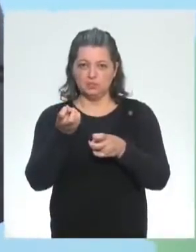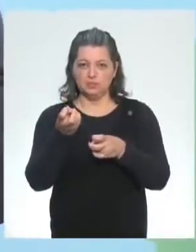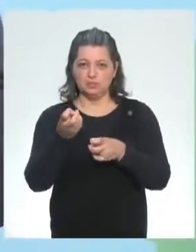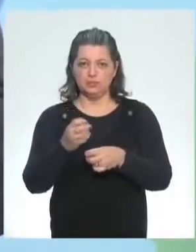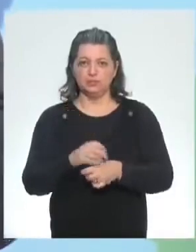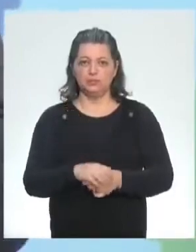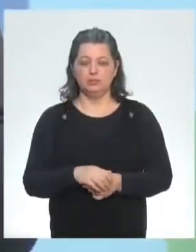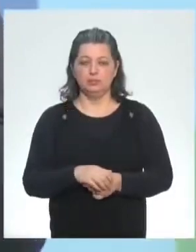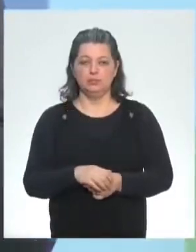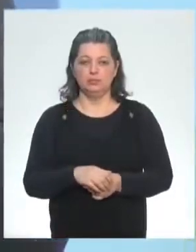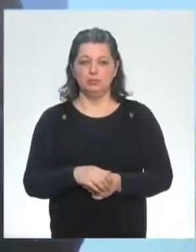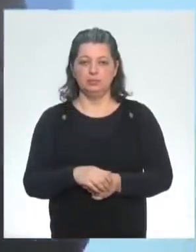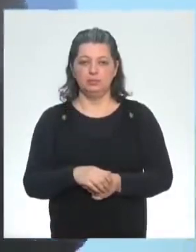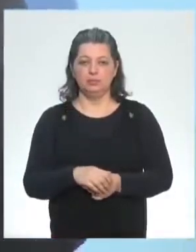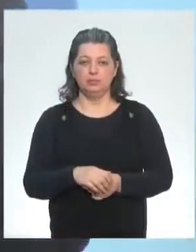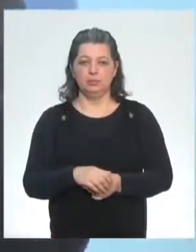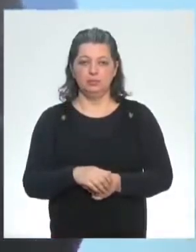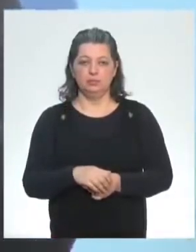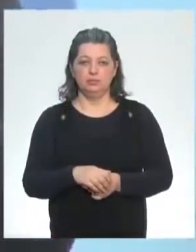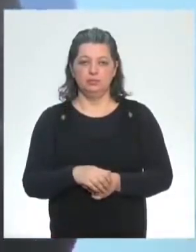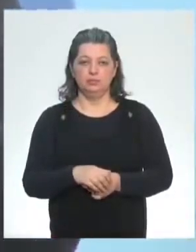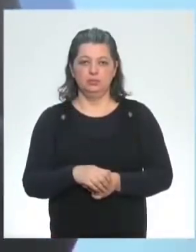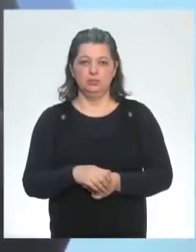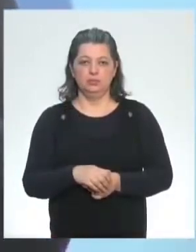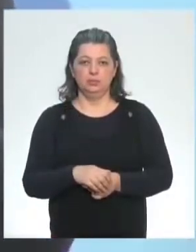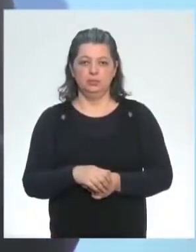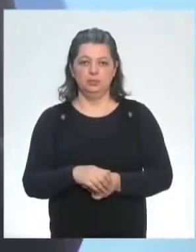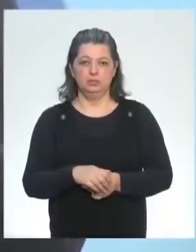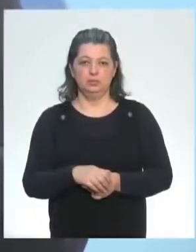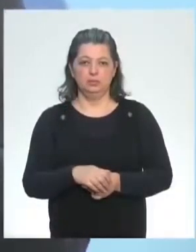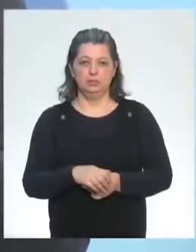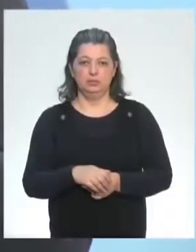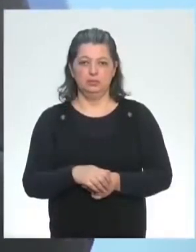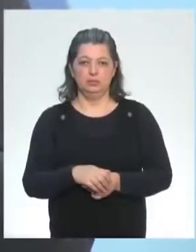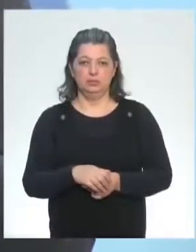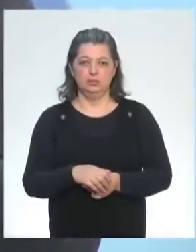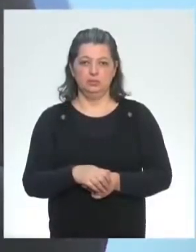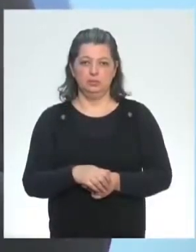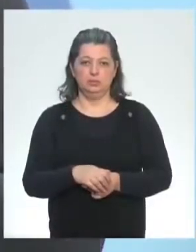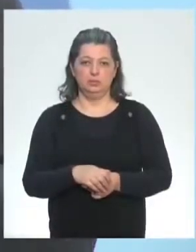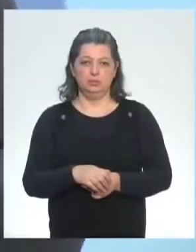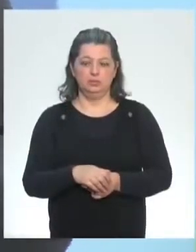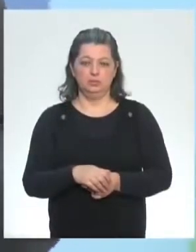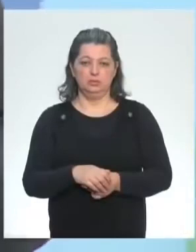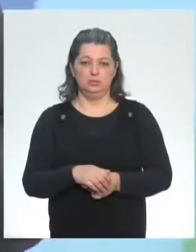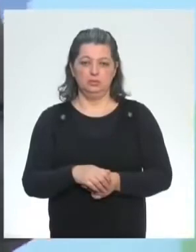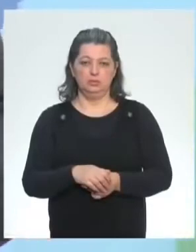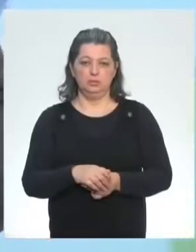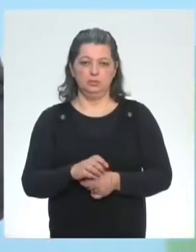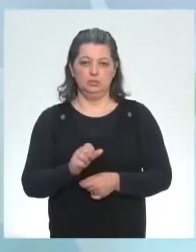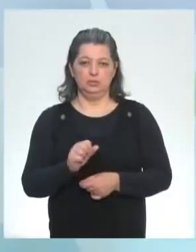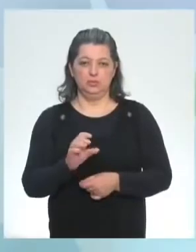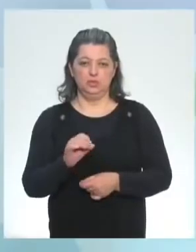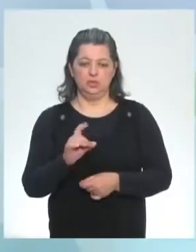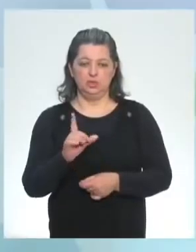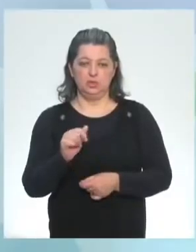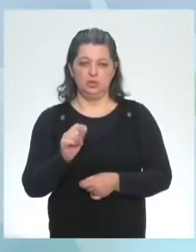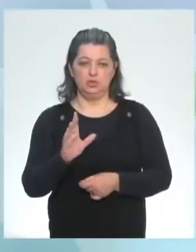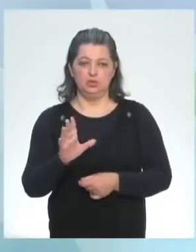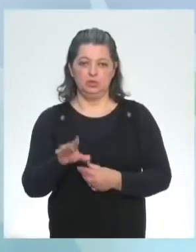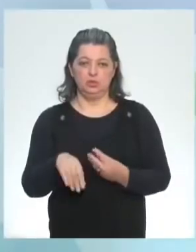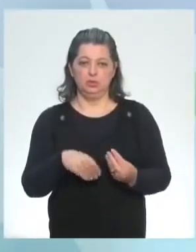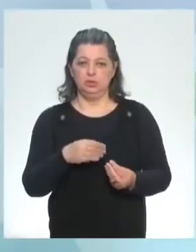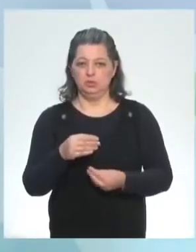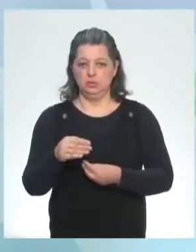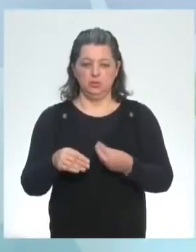que acho que consegue. Não dá. É bem sucinta aqui no caso, né? Que está bem diluída aí a soda cáustica, né? É que a soda cáustica já